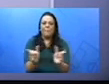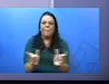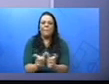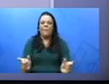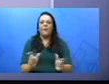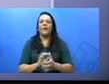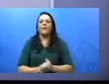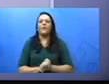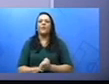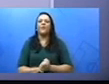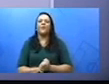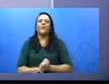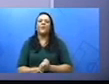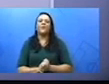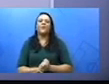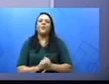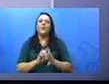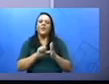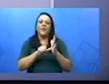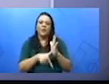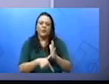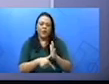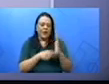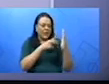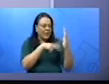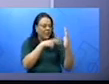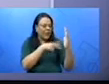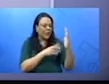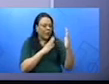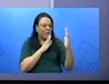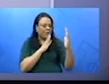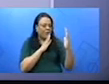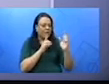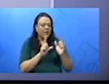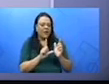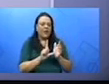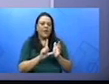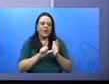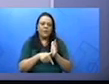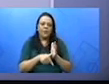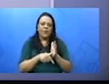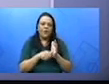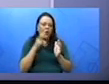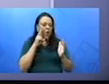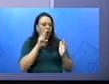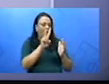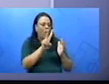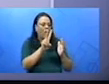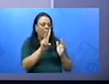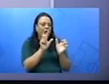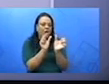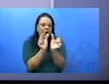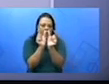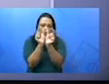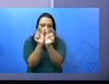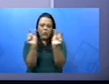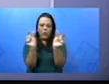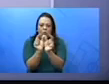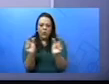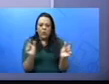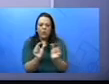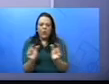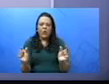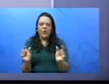Após a leitura, leiam em silêncio a sequência dos trechos sublinhados, procurando